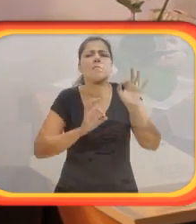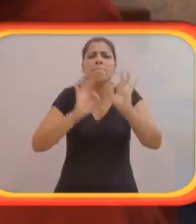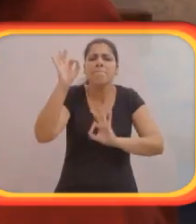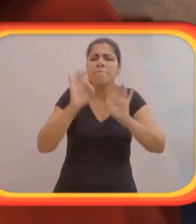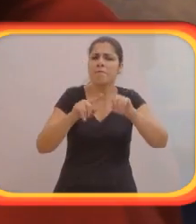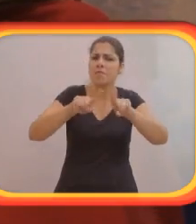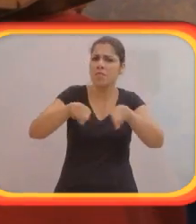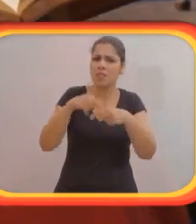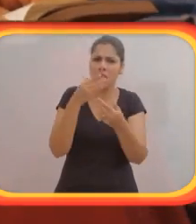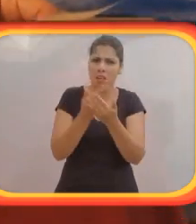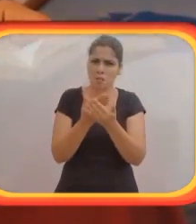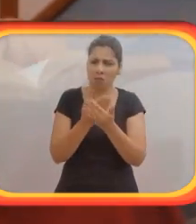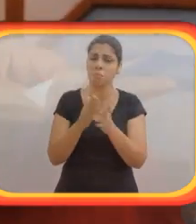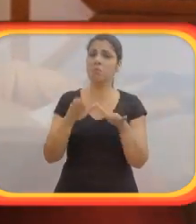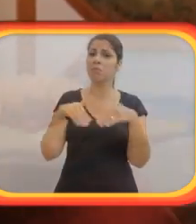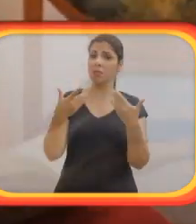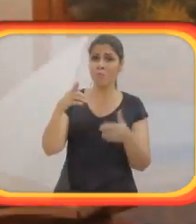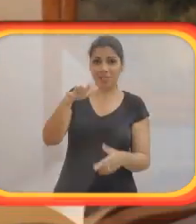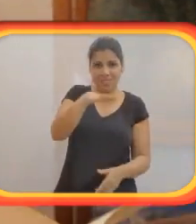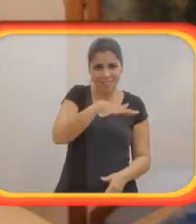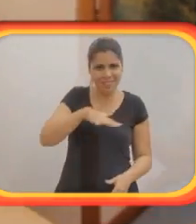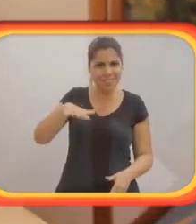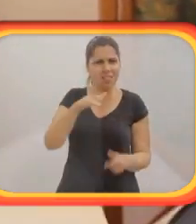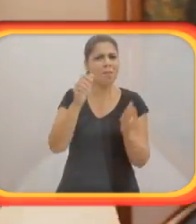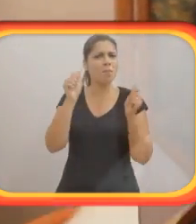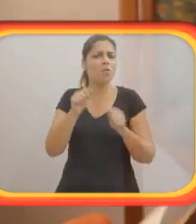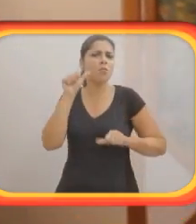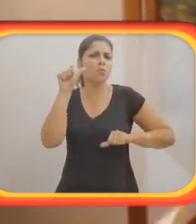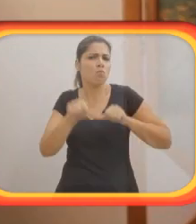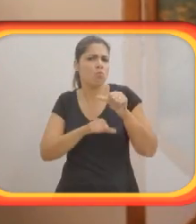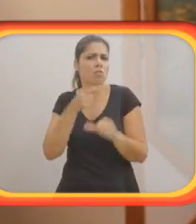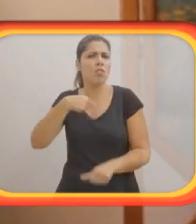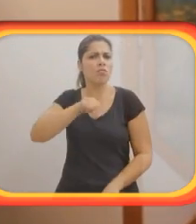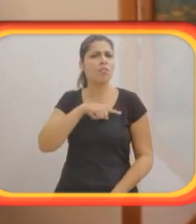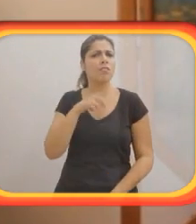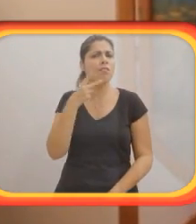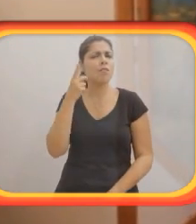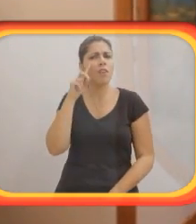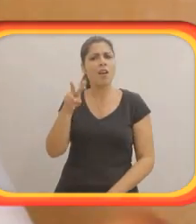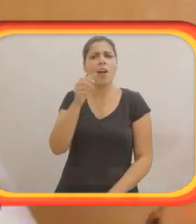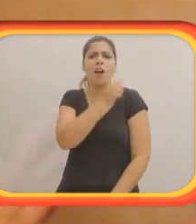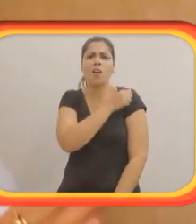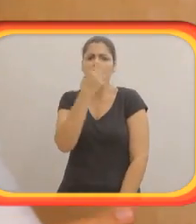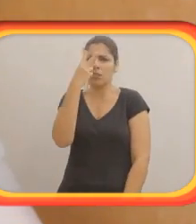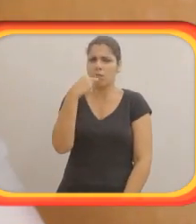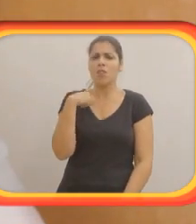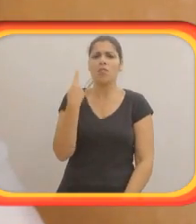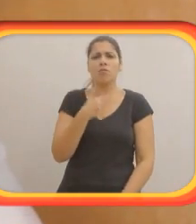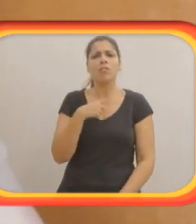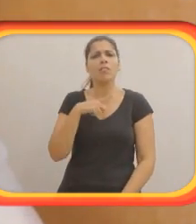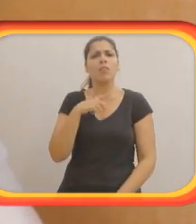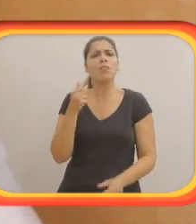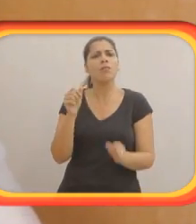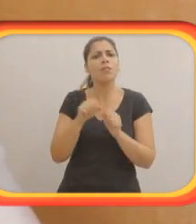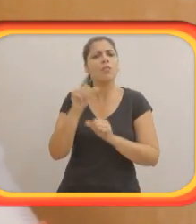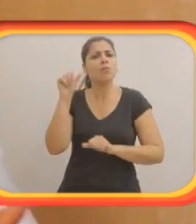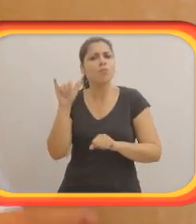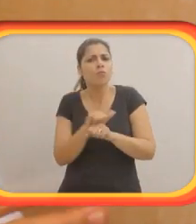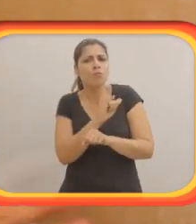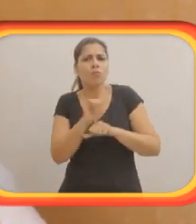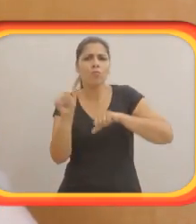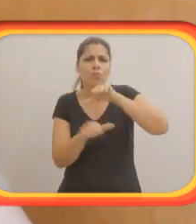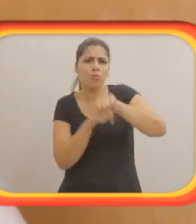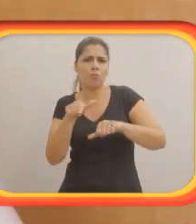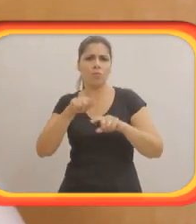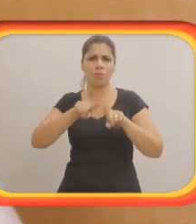cega? Como que a gente tem que organizar a sala de aula? Então, o ambiente ele pode ser mudado, mas a gente tem que dizer para